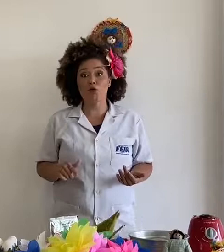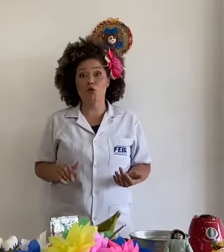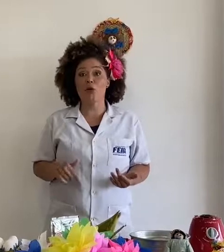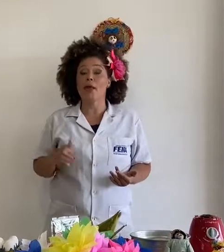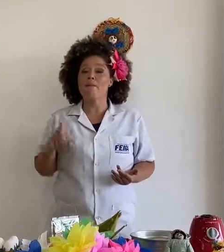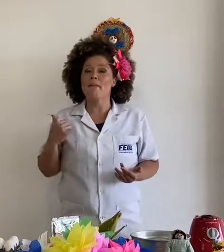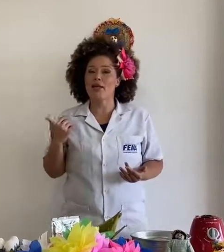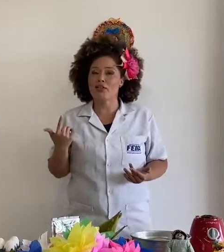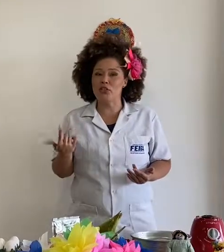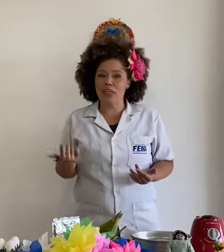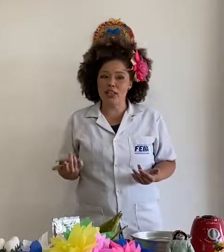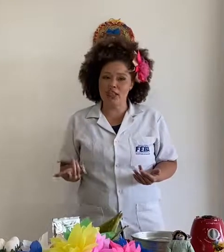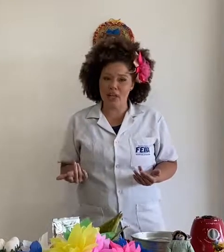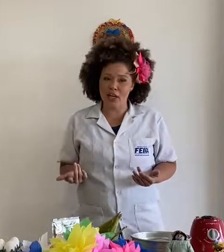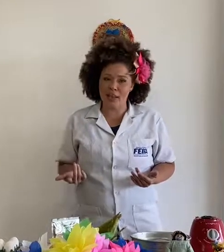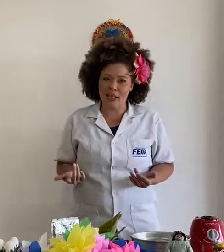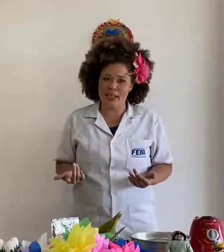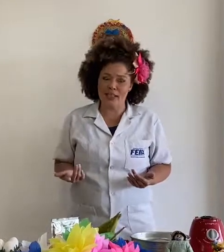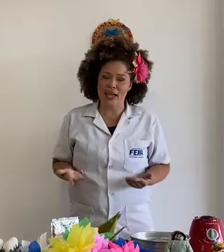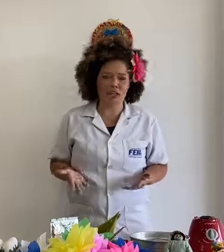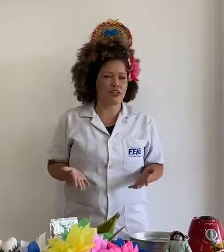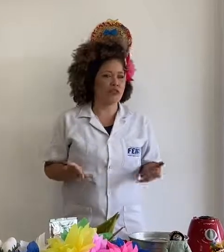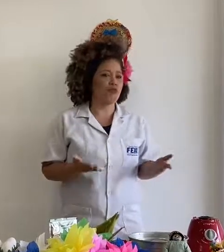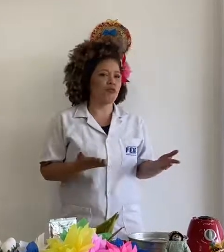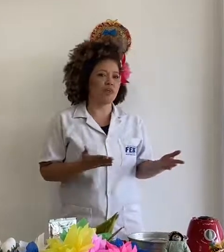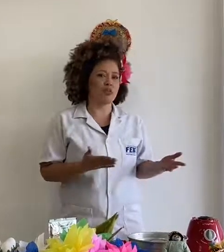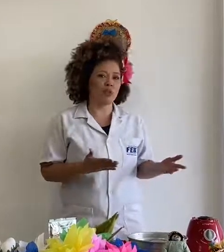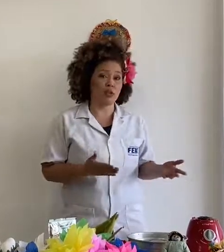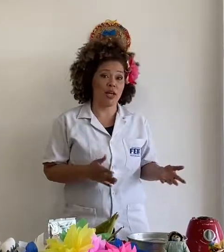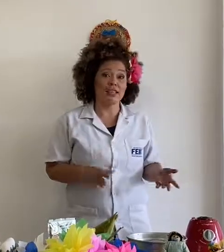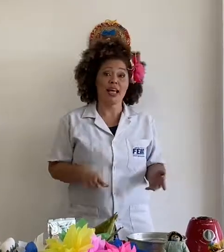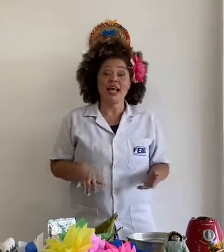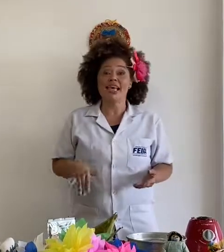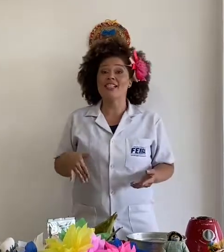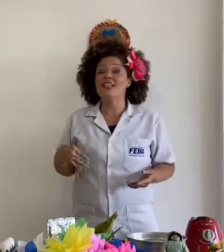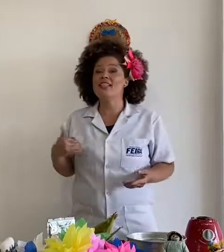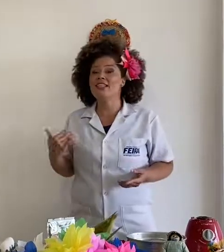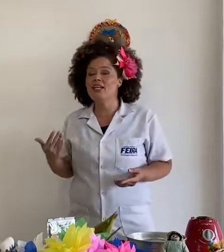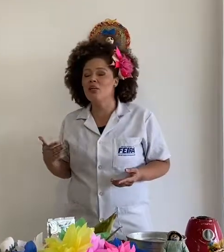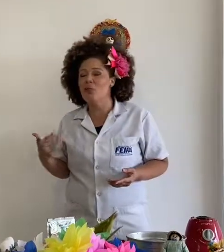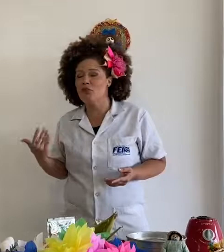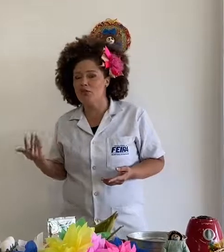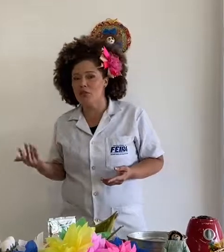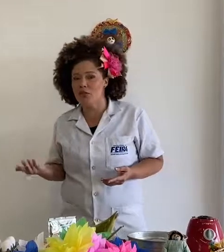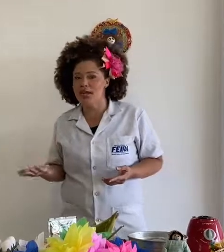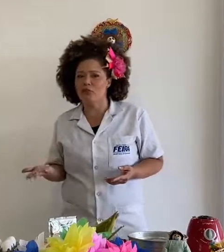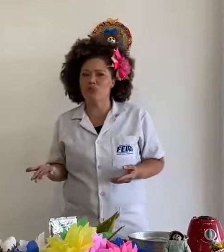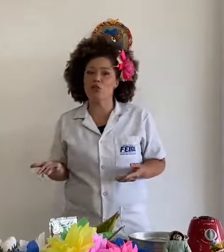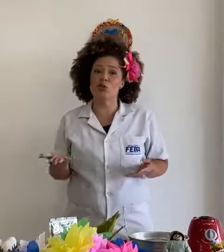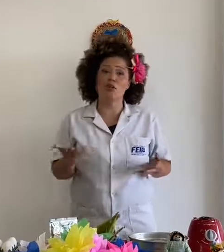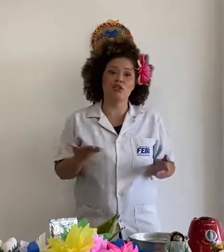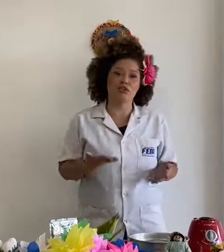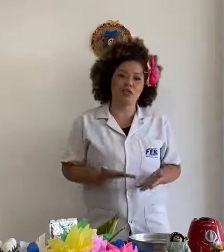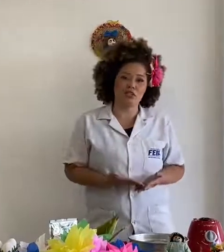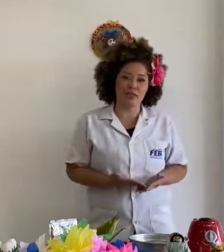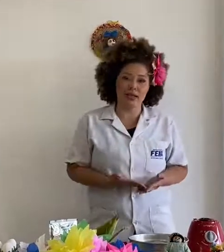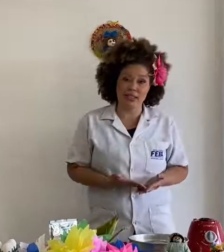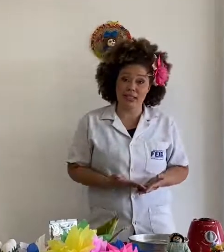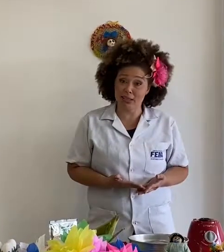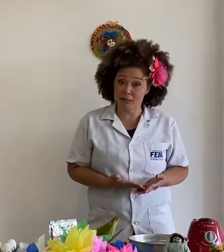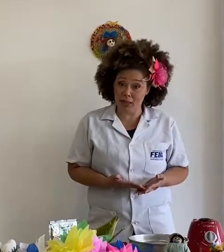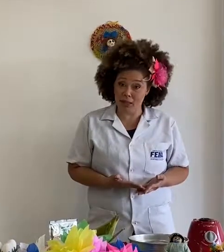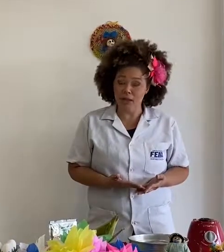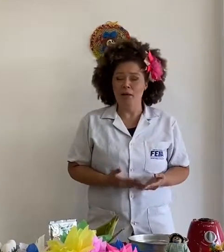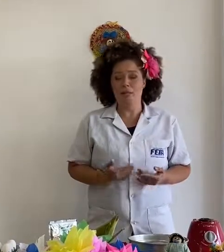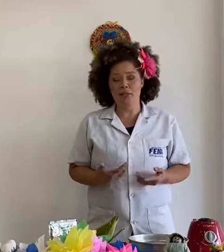Pro falou sobre medidas de capacidade, as convencionais e as não convencionais, e falou sobre medidas de